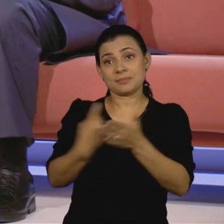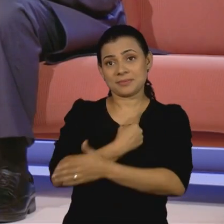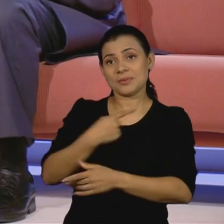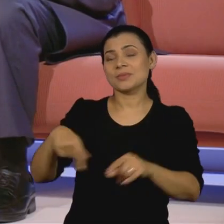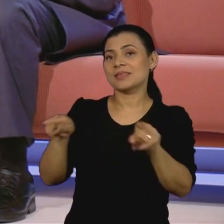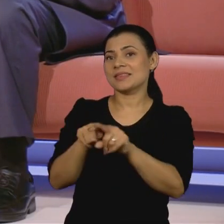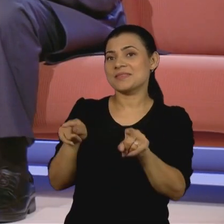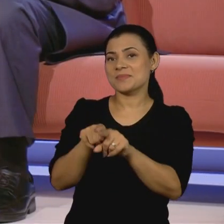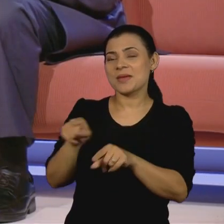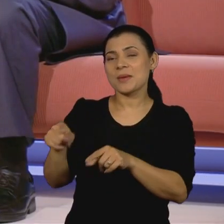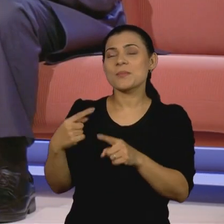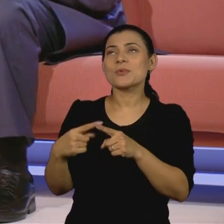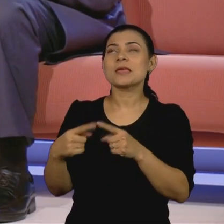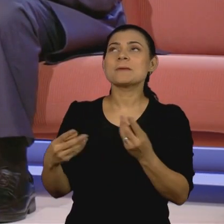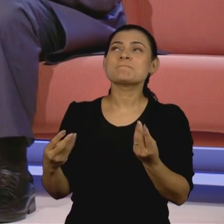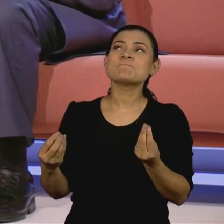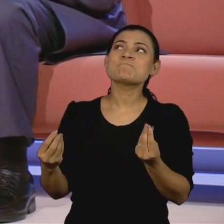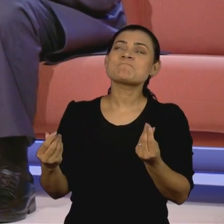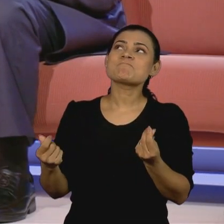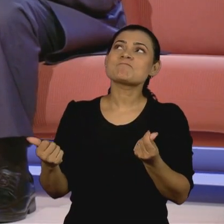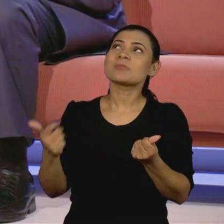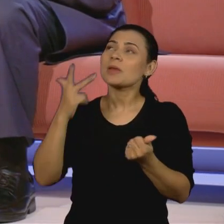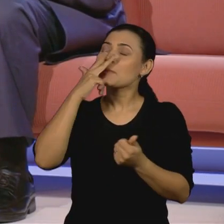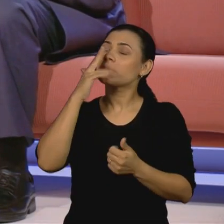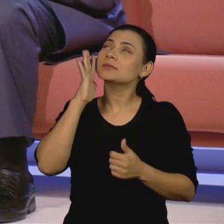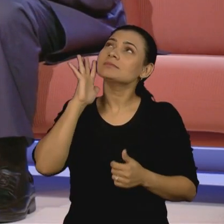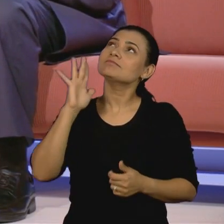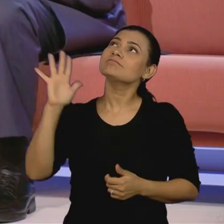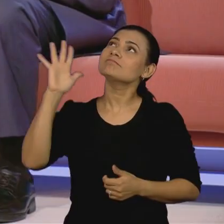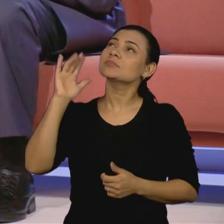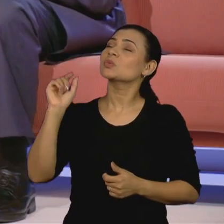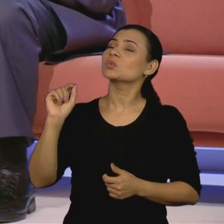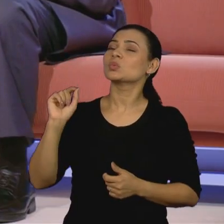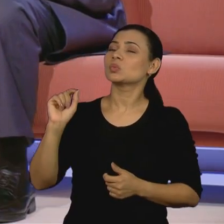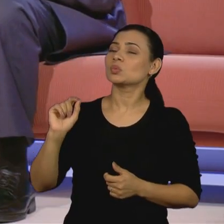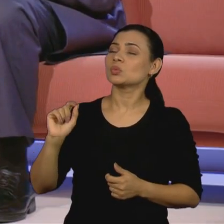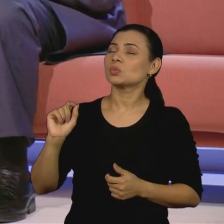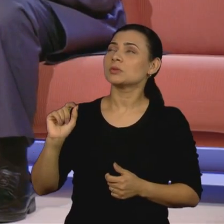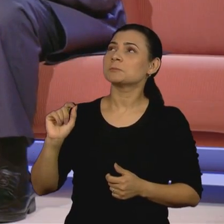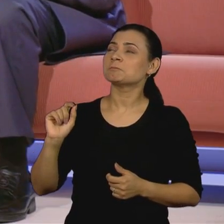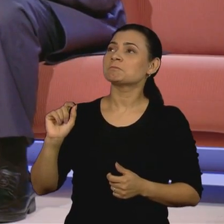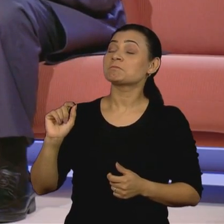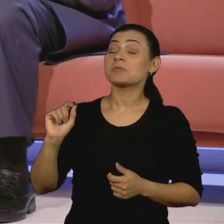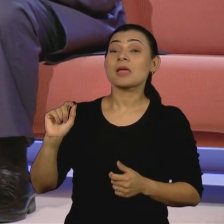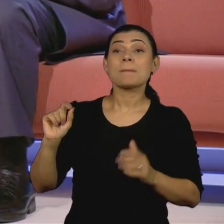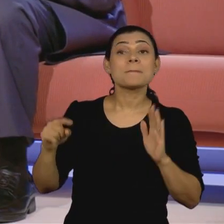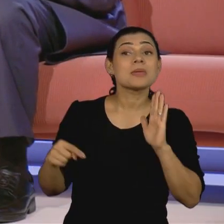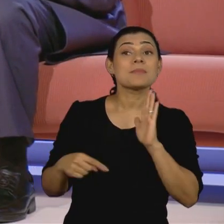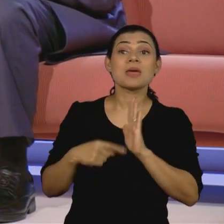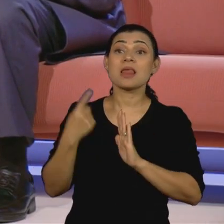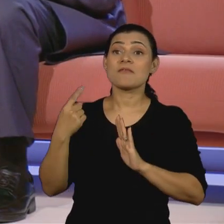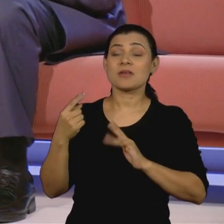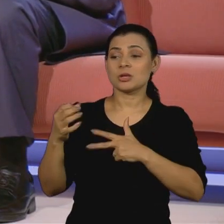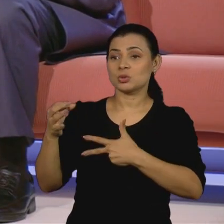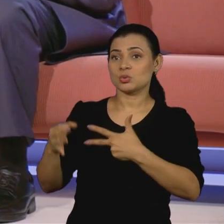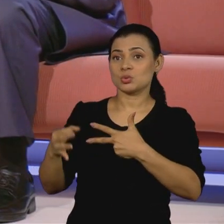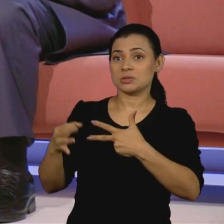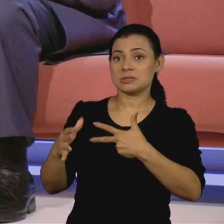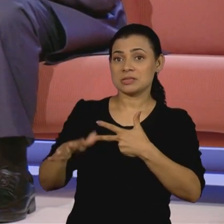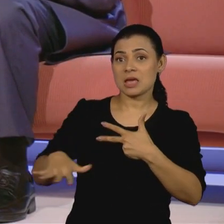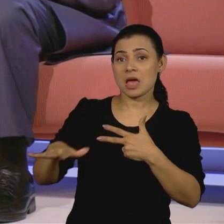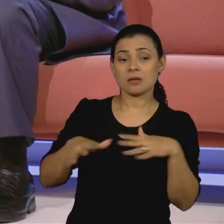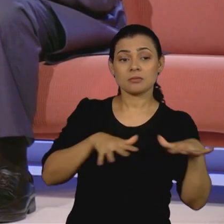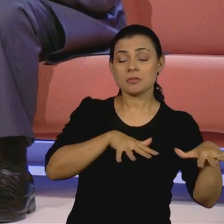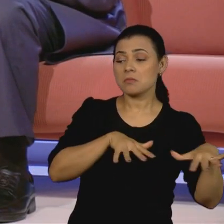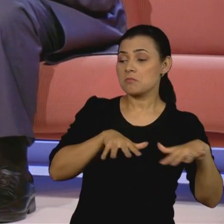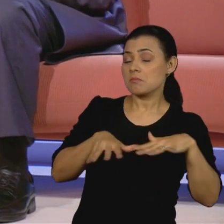gente permite ir para um outro campo, né? Pela primeira vez, o judiciário está sendo estudado